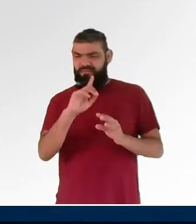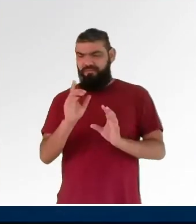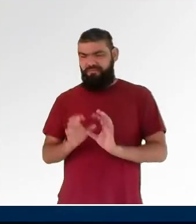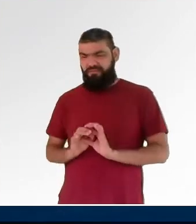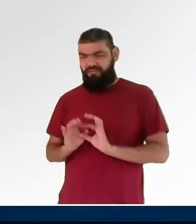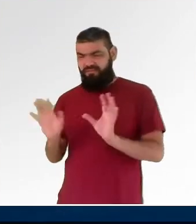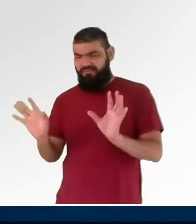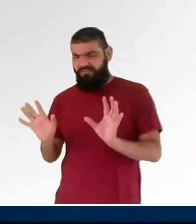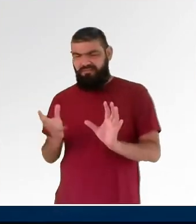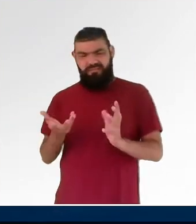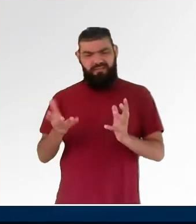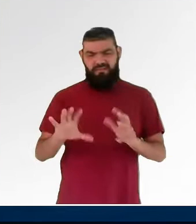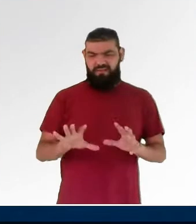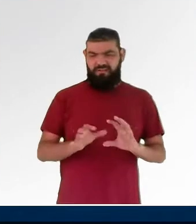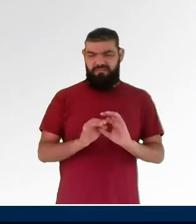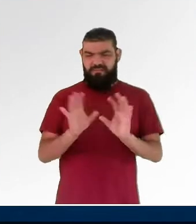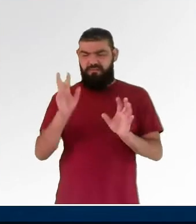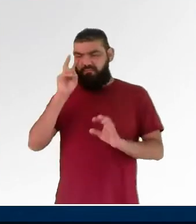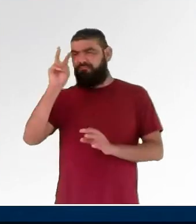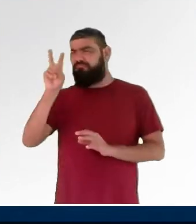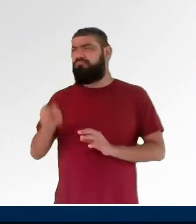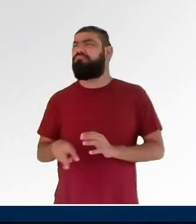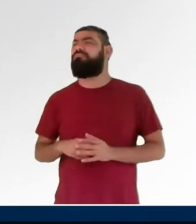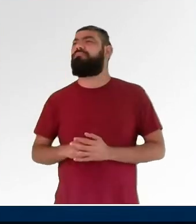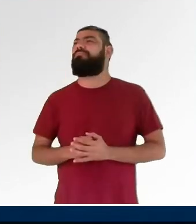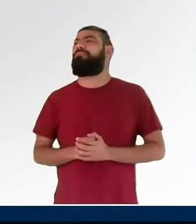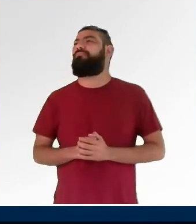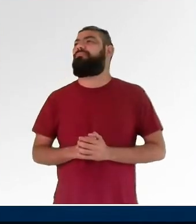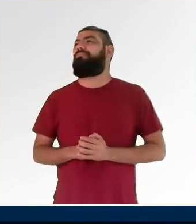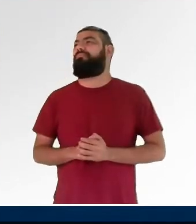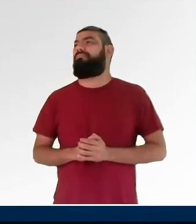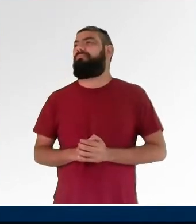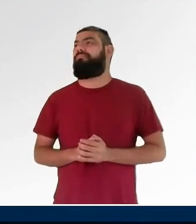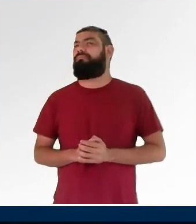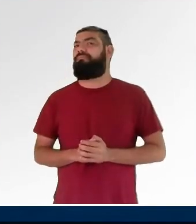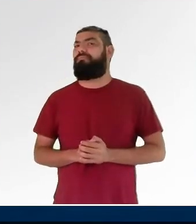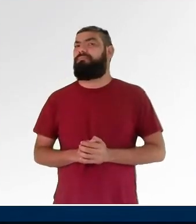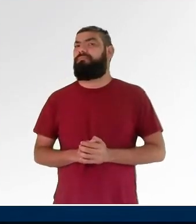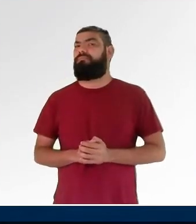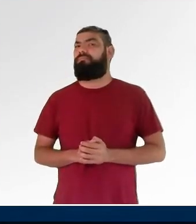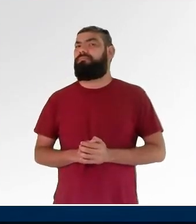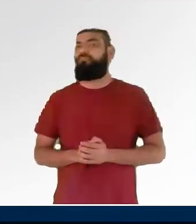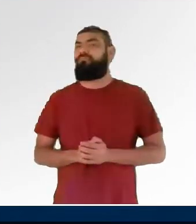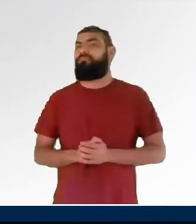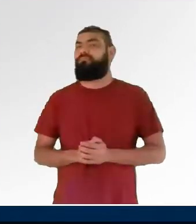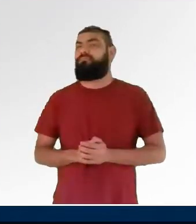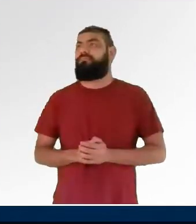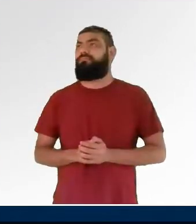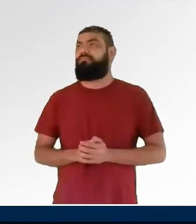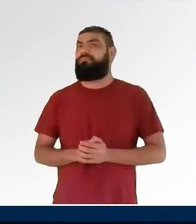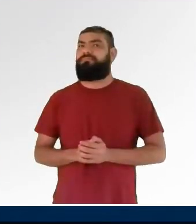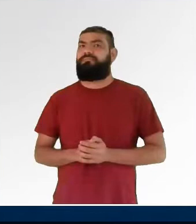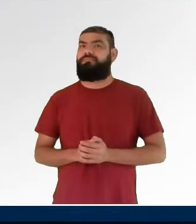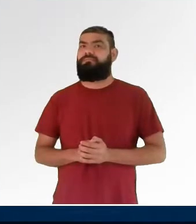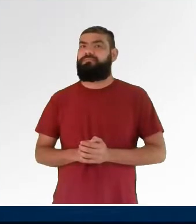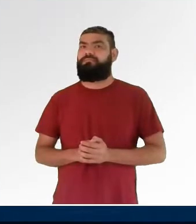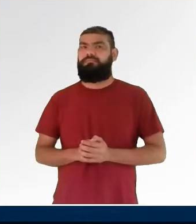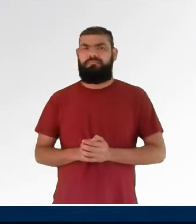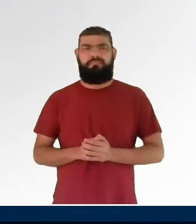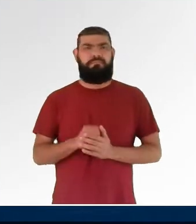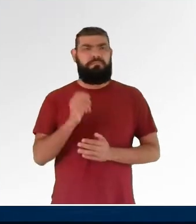me livrar. Se do livro eu me livro, como livre vou ficar? Olha que bacana a